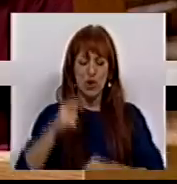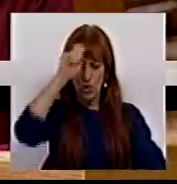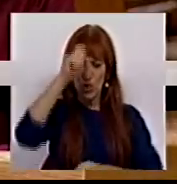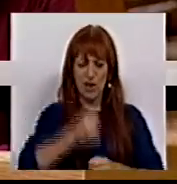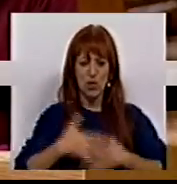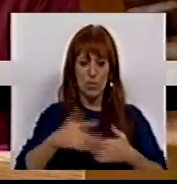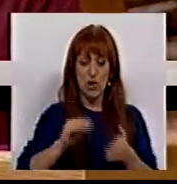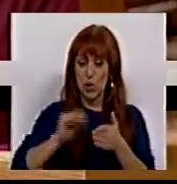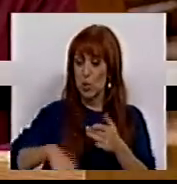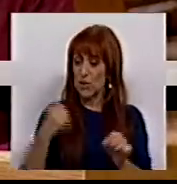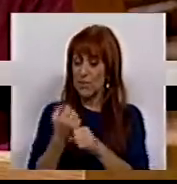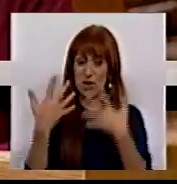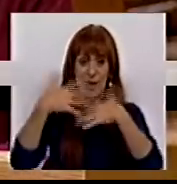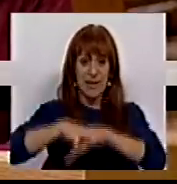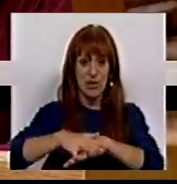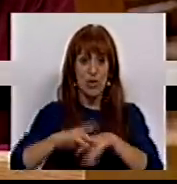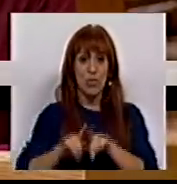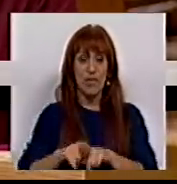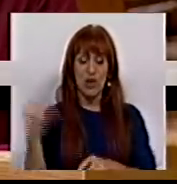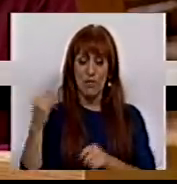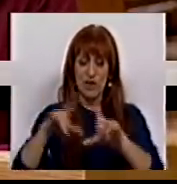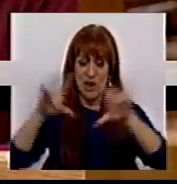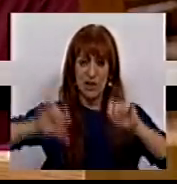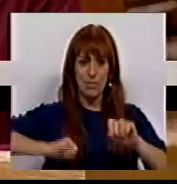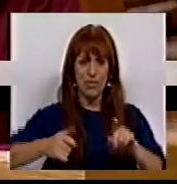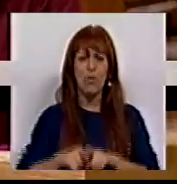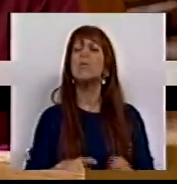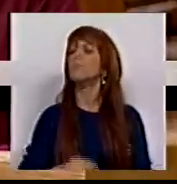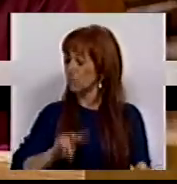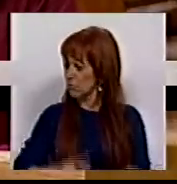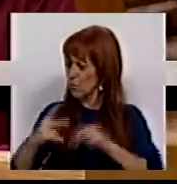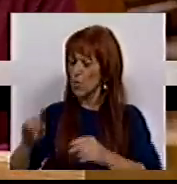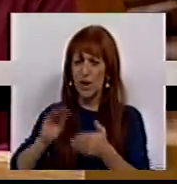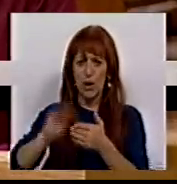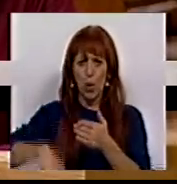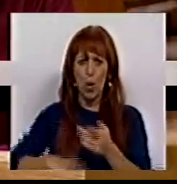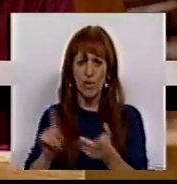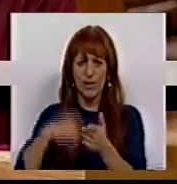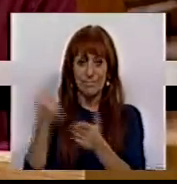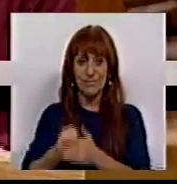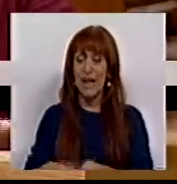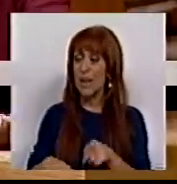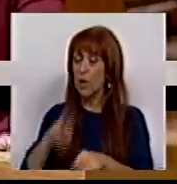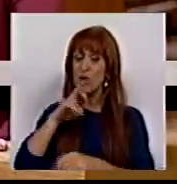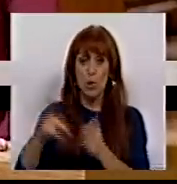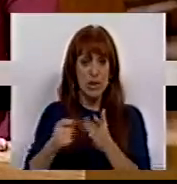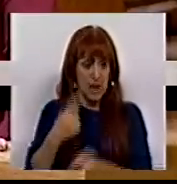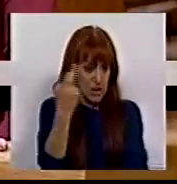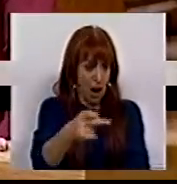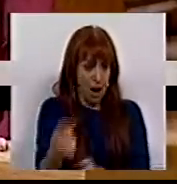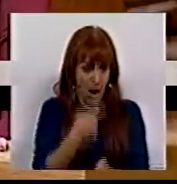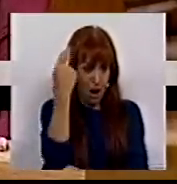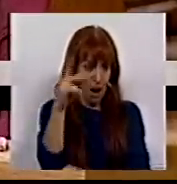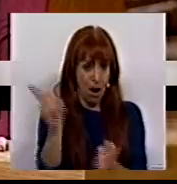profissionais, contratos de emprego e inserção e falsos recibos verdes em contratos efetivos quando respondem a necessidades